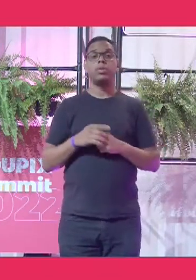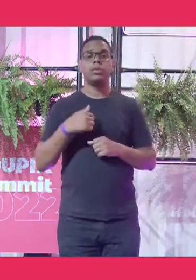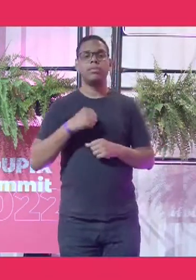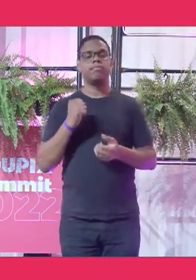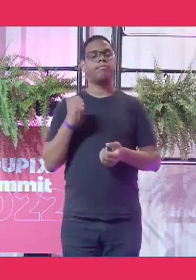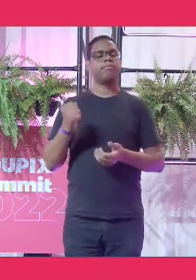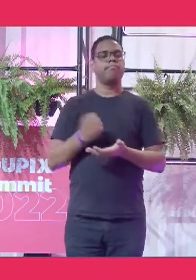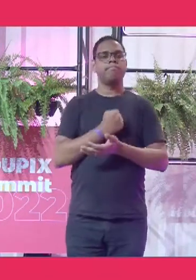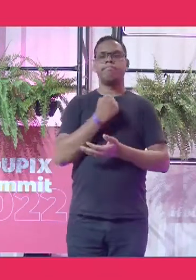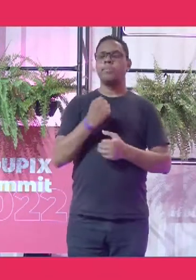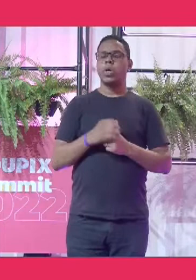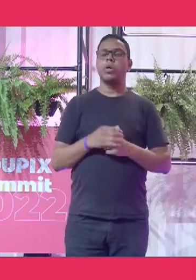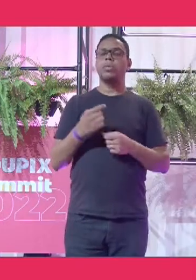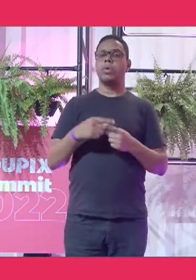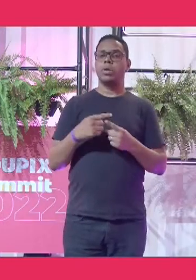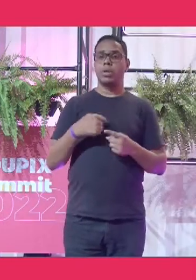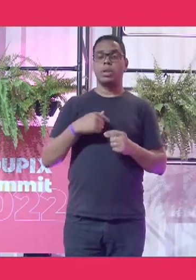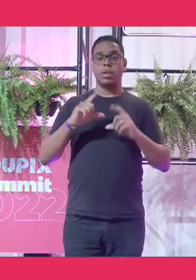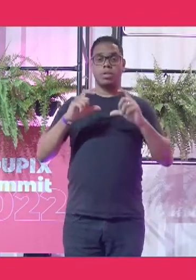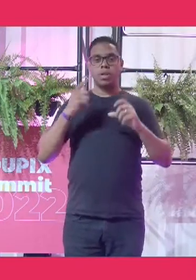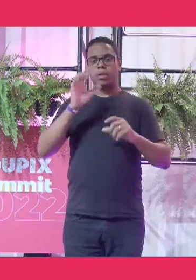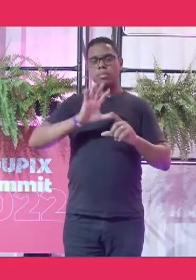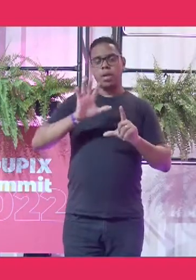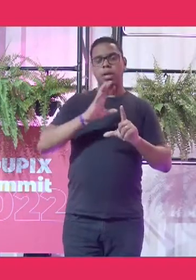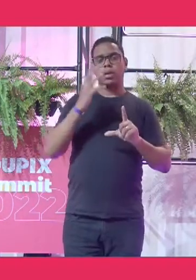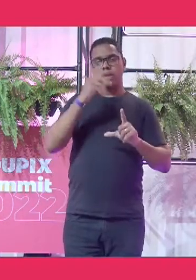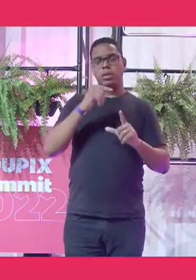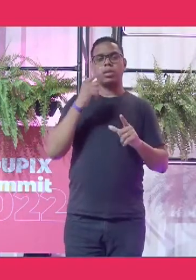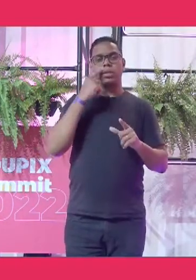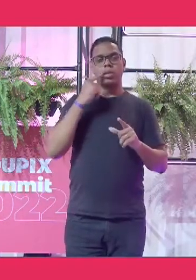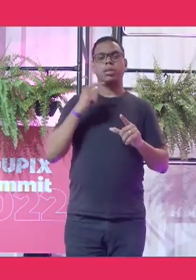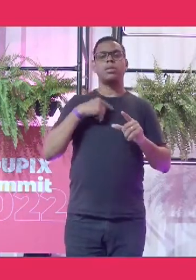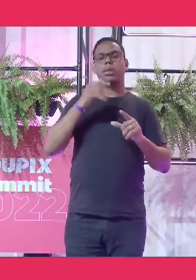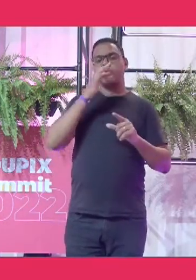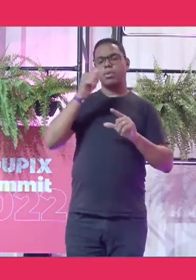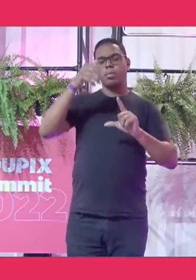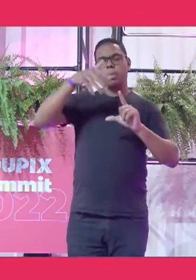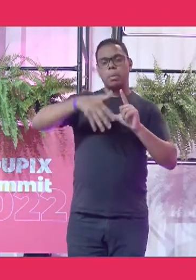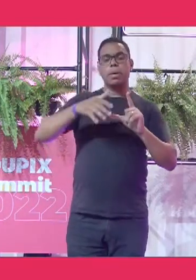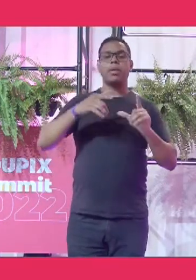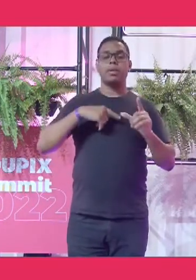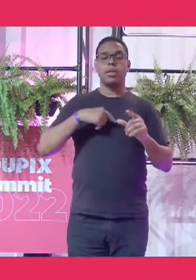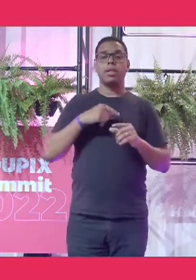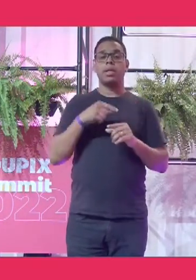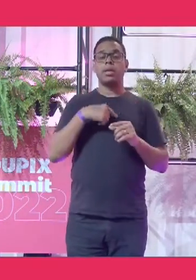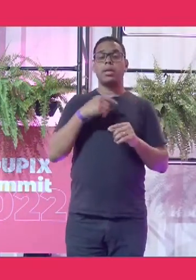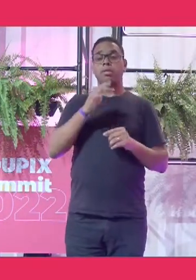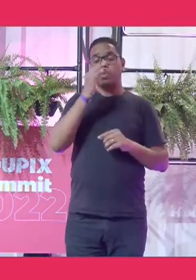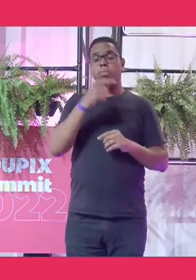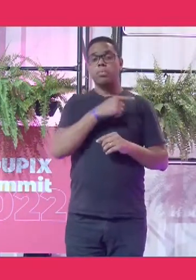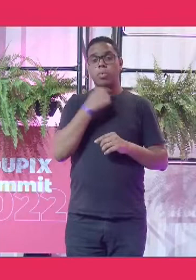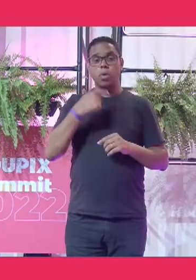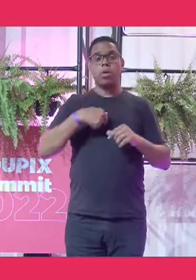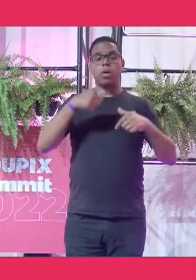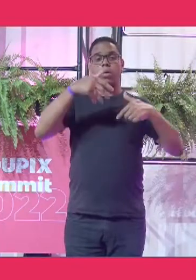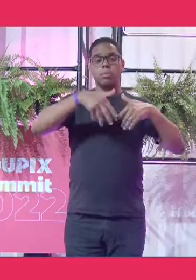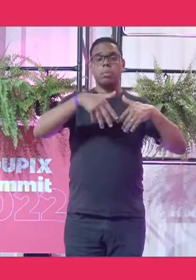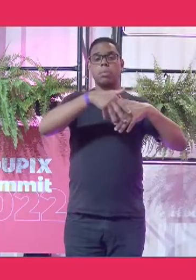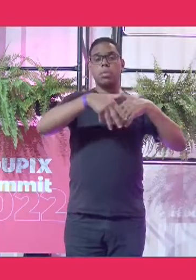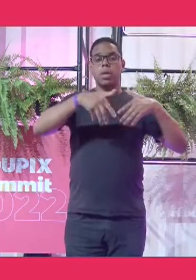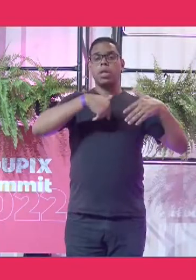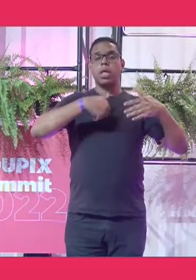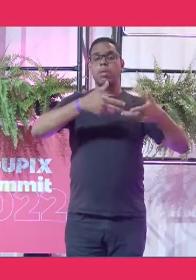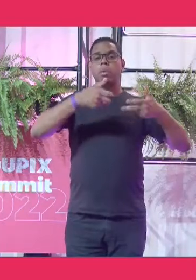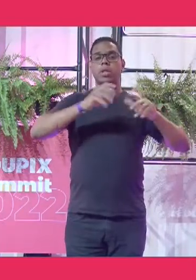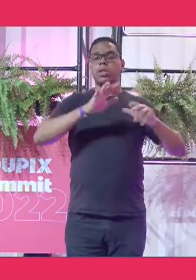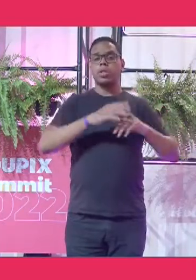ódio. Um dia eu postei literalmente uma parede branca e uma samambaia morta. Eu falei, minha planta morreu e faz meses que ela está em cima da minha cama e eu não